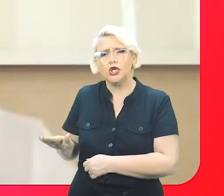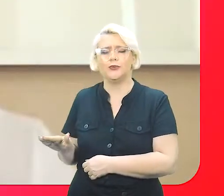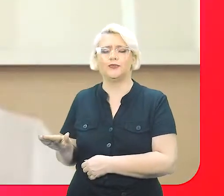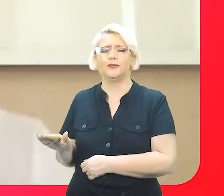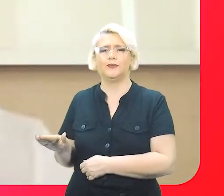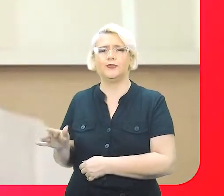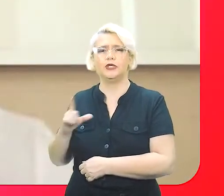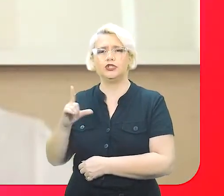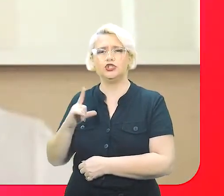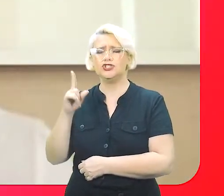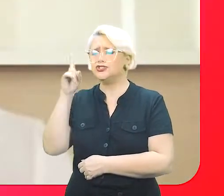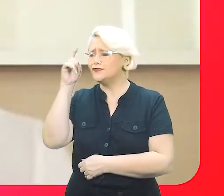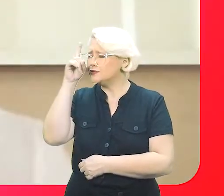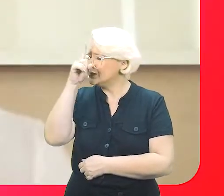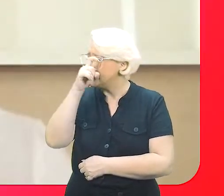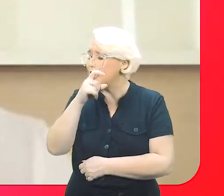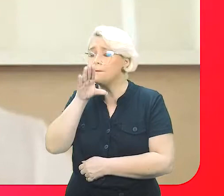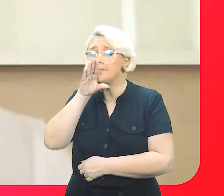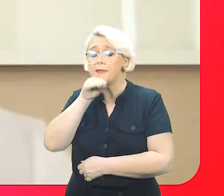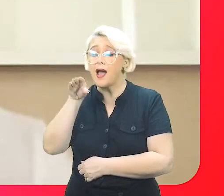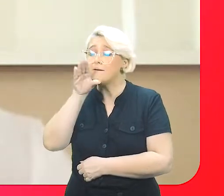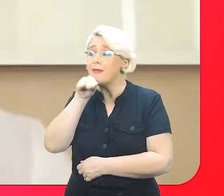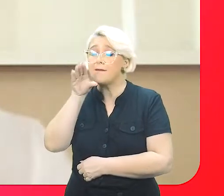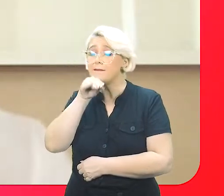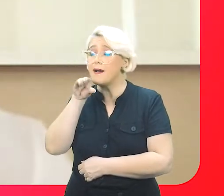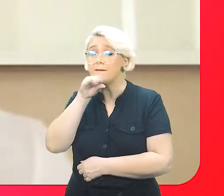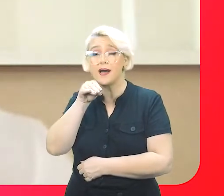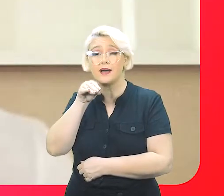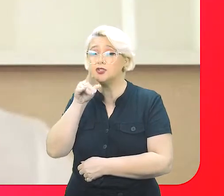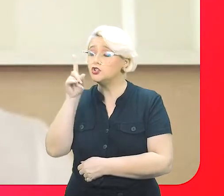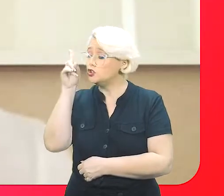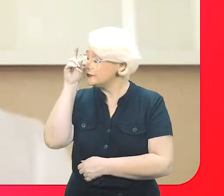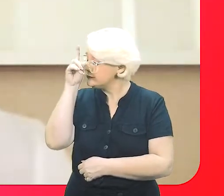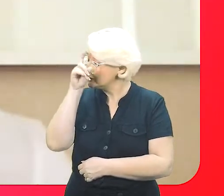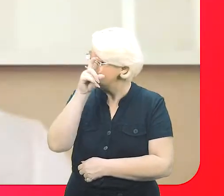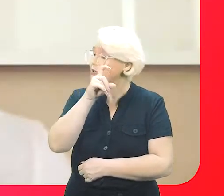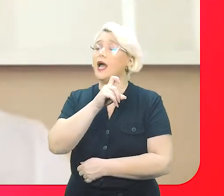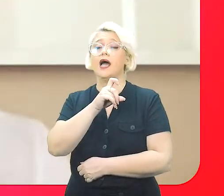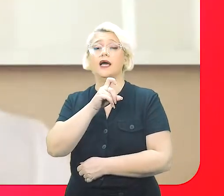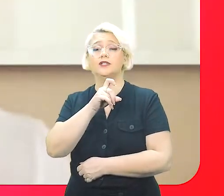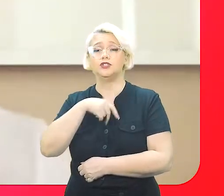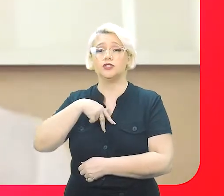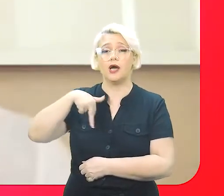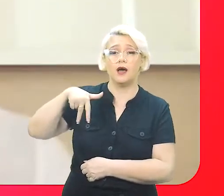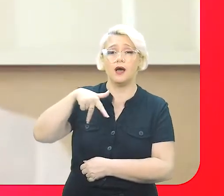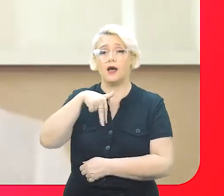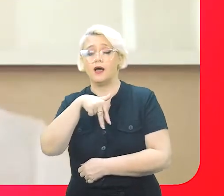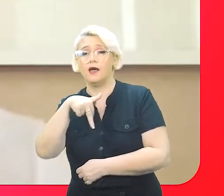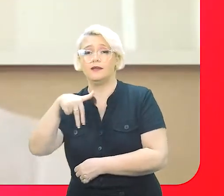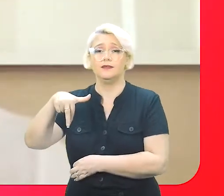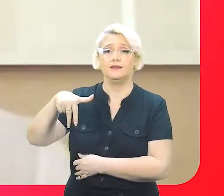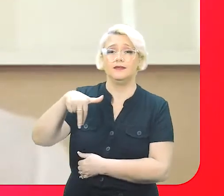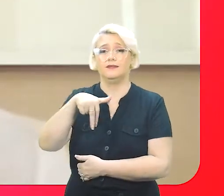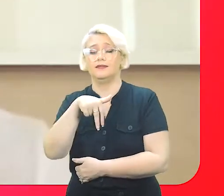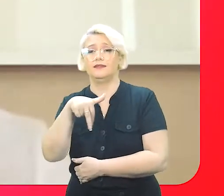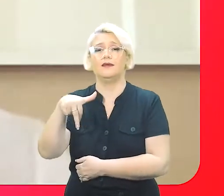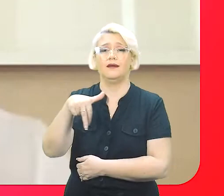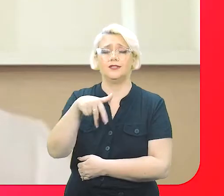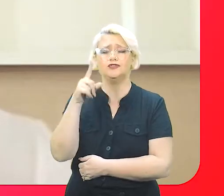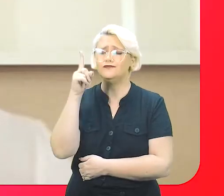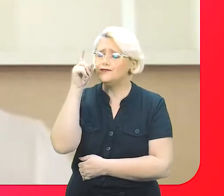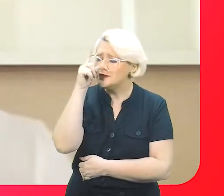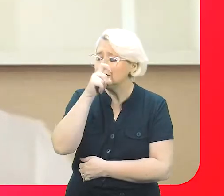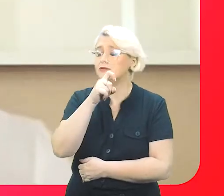que tinha muita dificuldade para falar, tinha muita dificuldade para se movimentar e